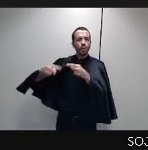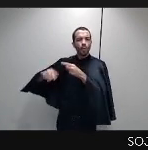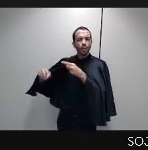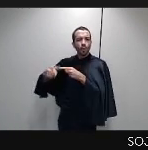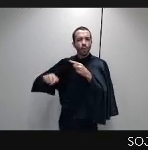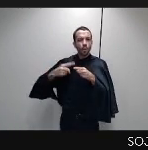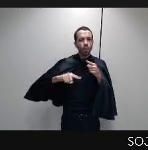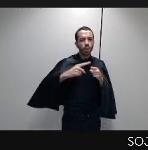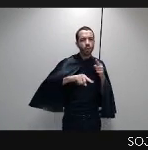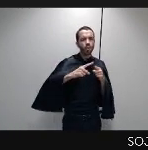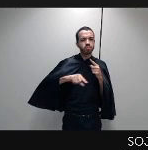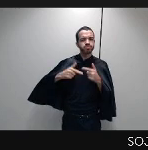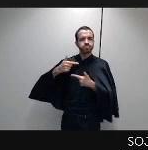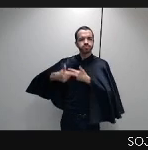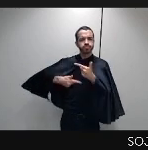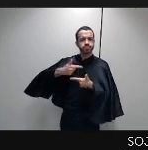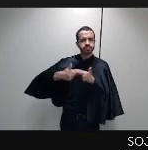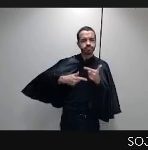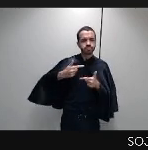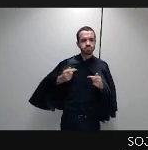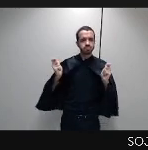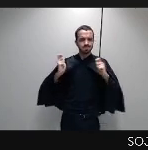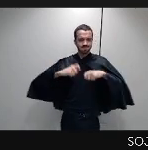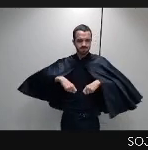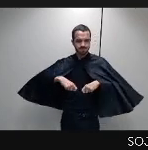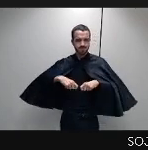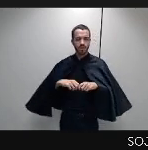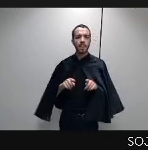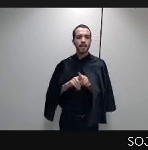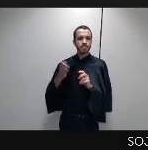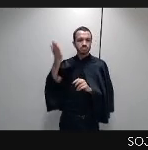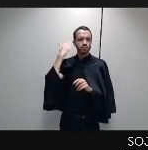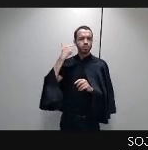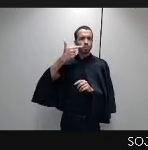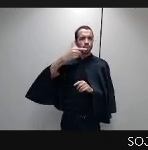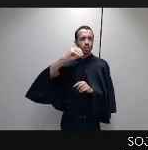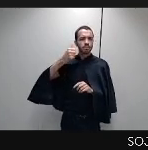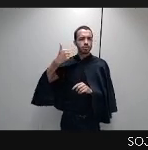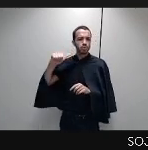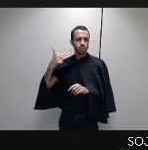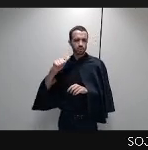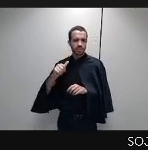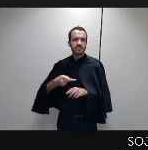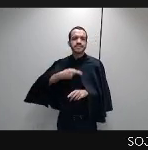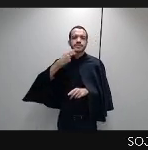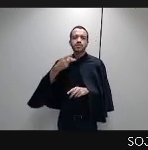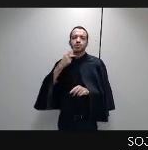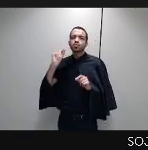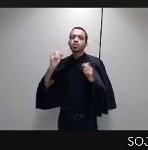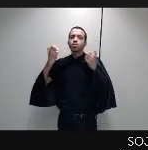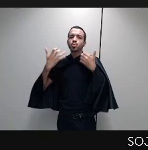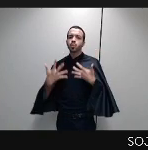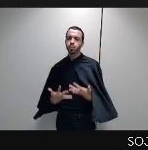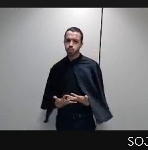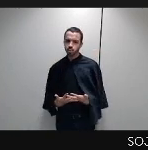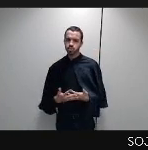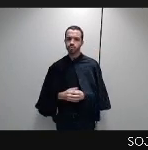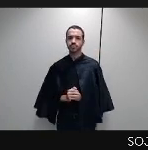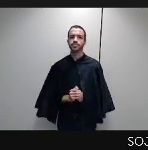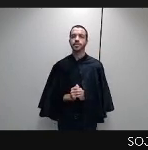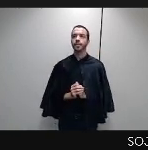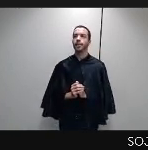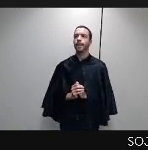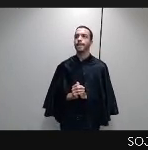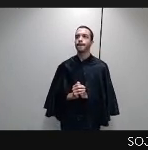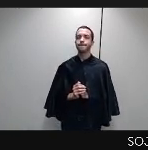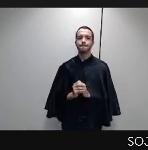1646 Distrito Federal do gado em 2011 em que se diz o seguinte não é é esse diz